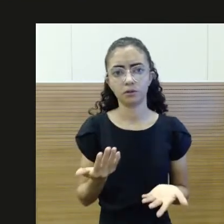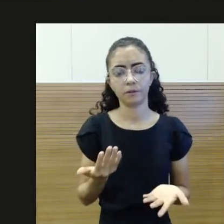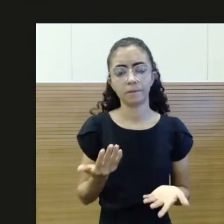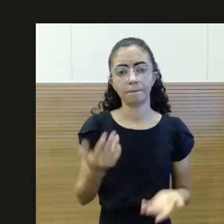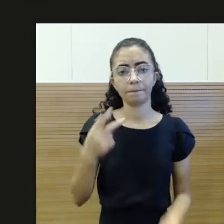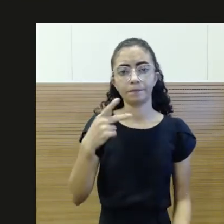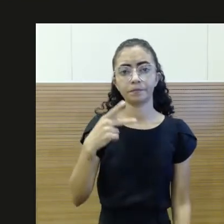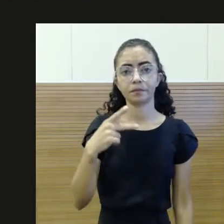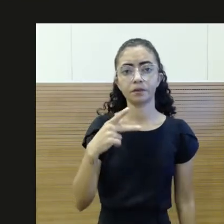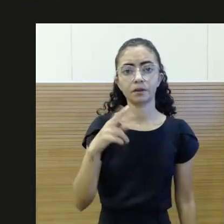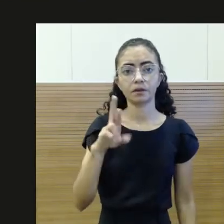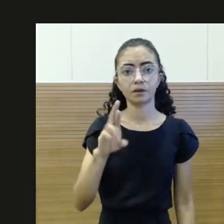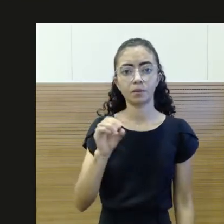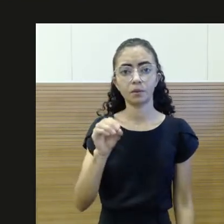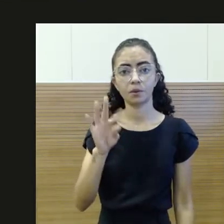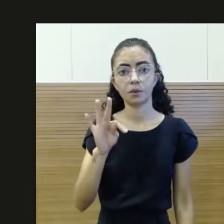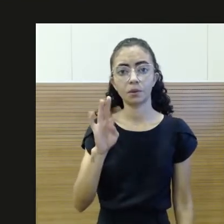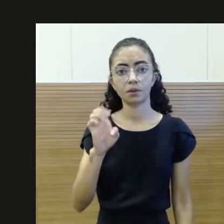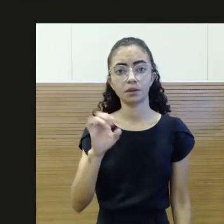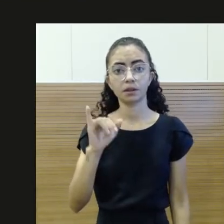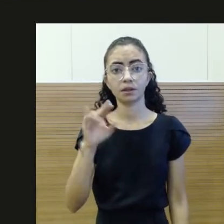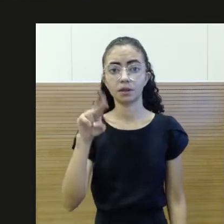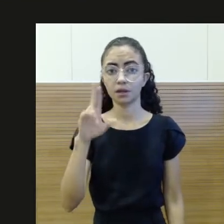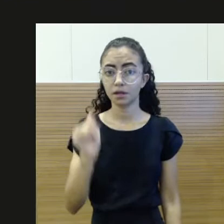proteínas. Essas substâncias